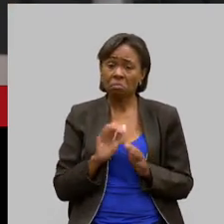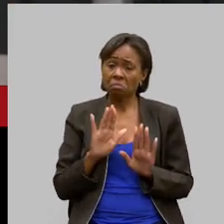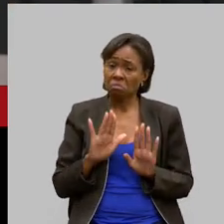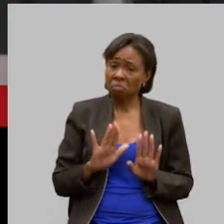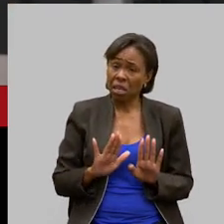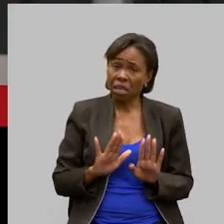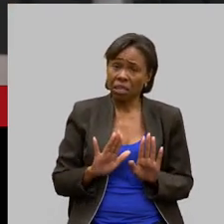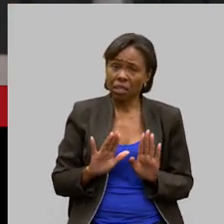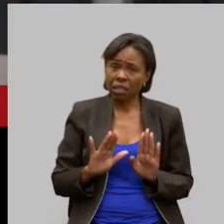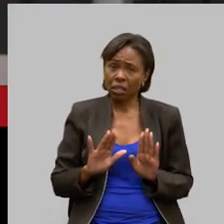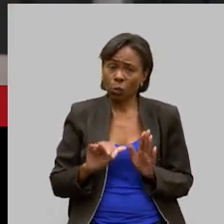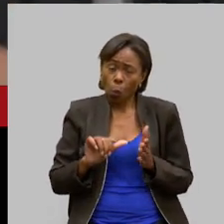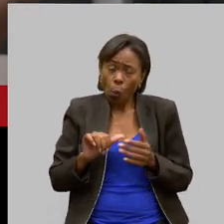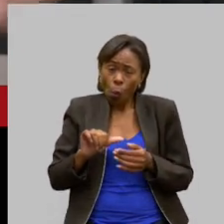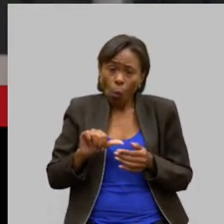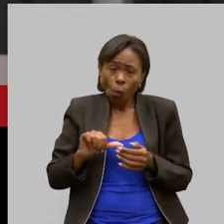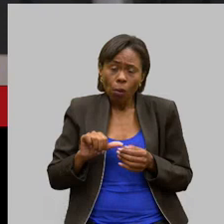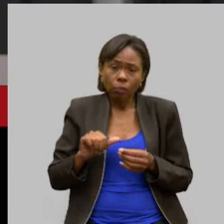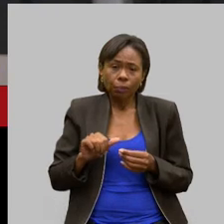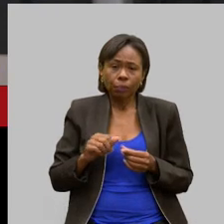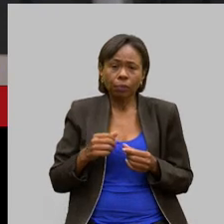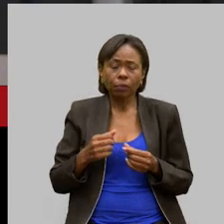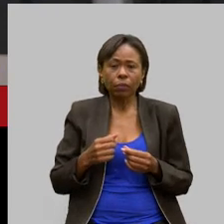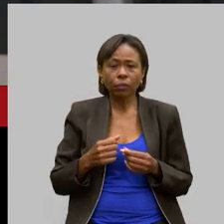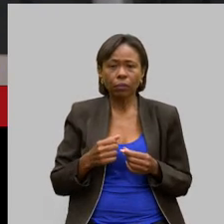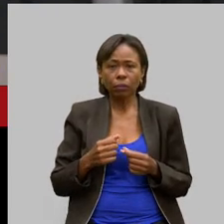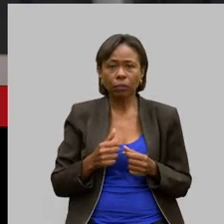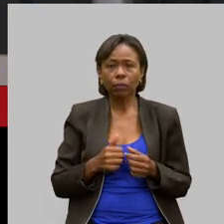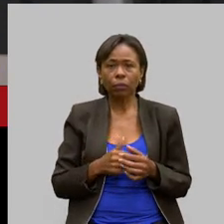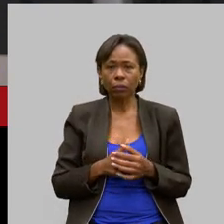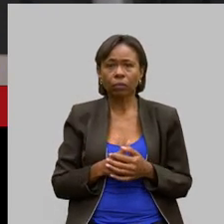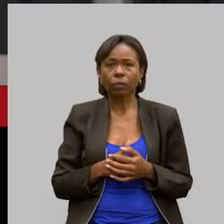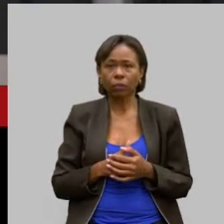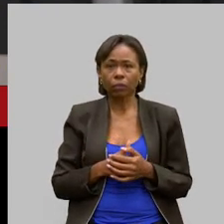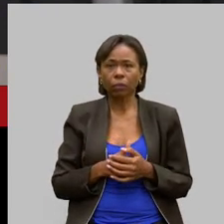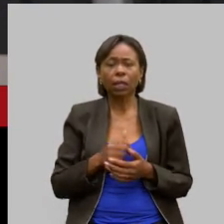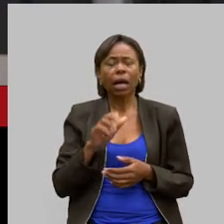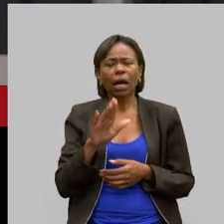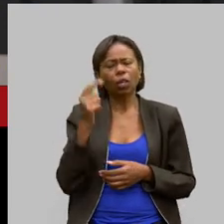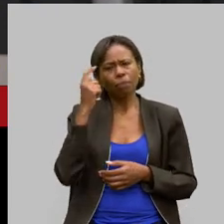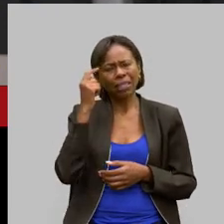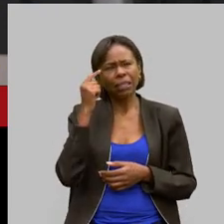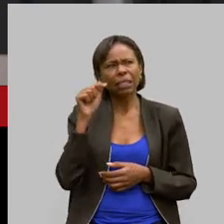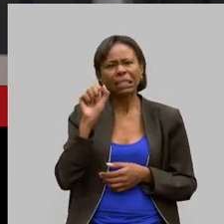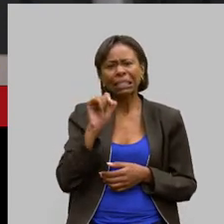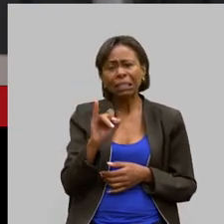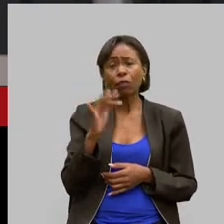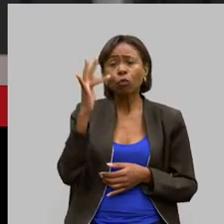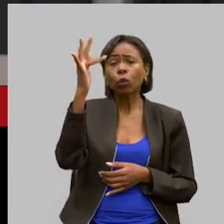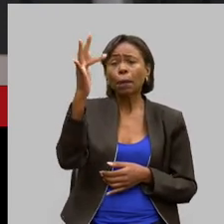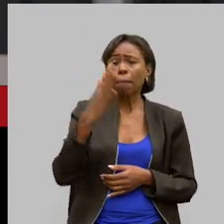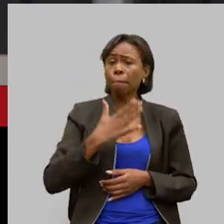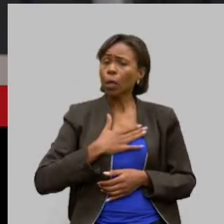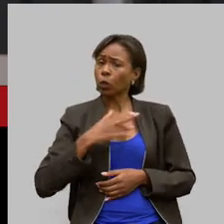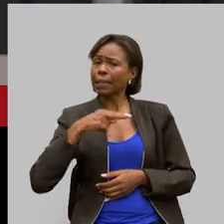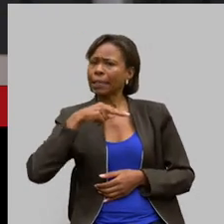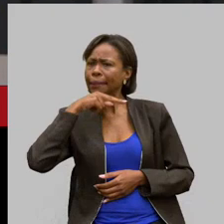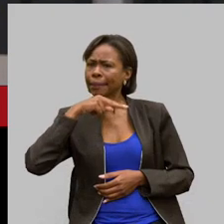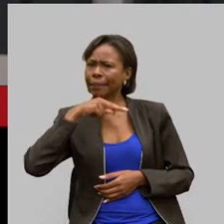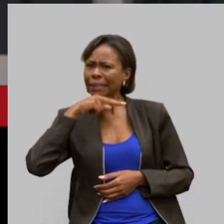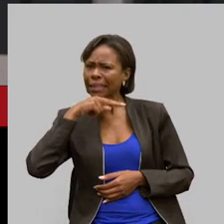dá não aí eu pensei assim se meus netos for que nem eu vou